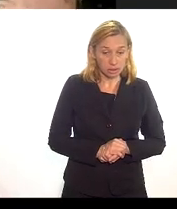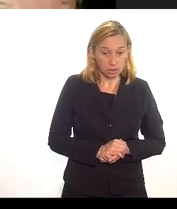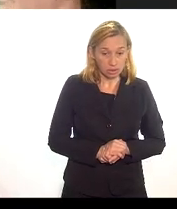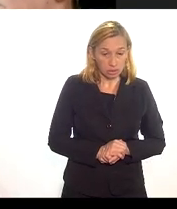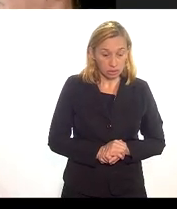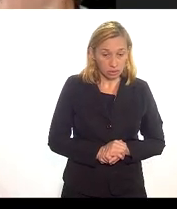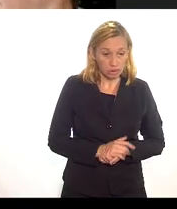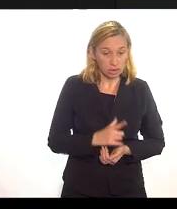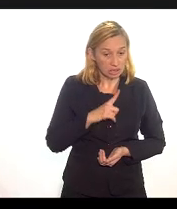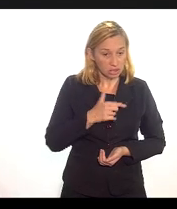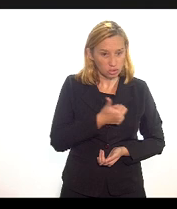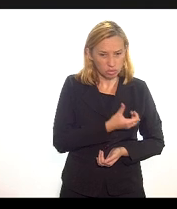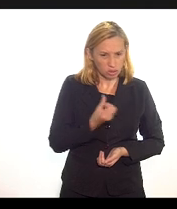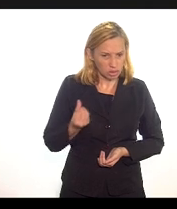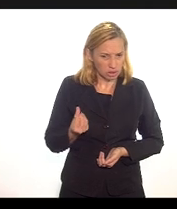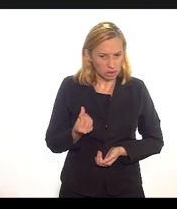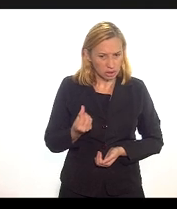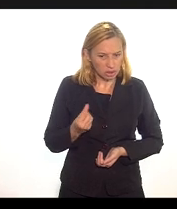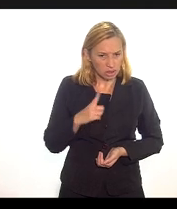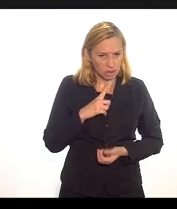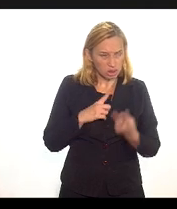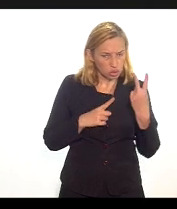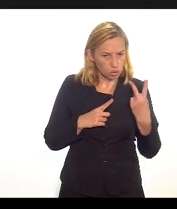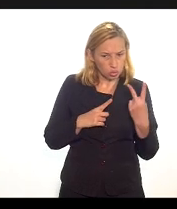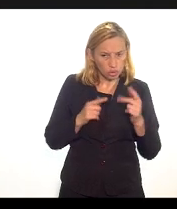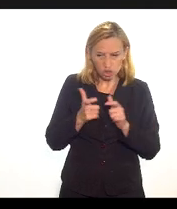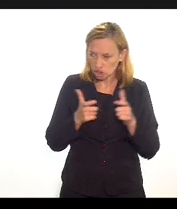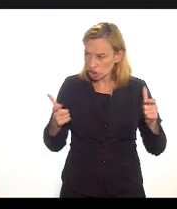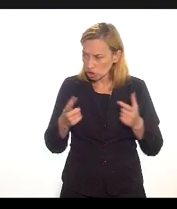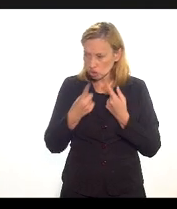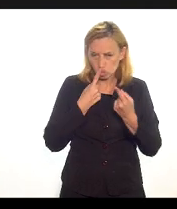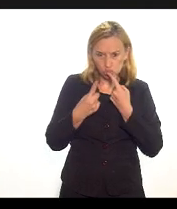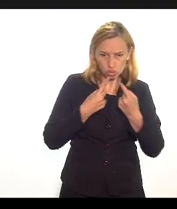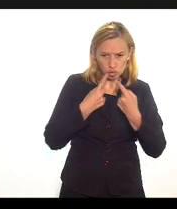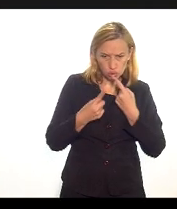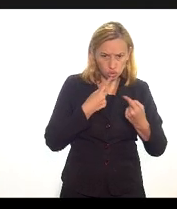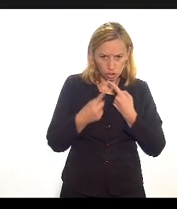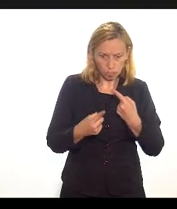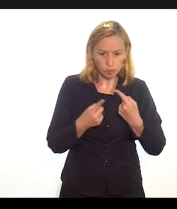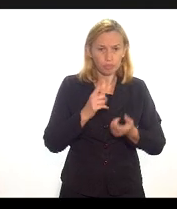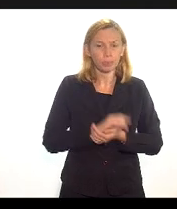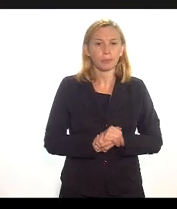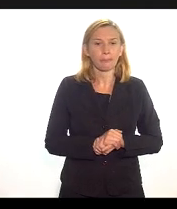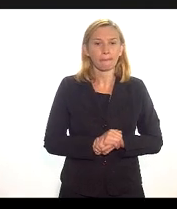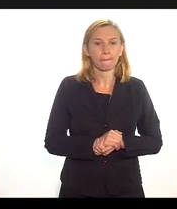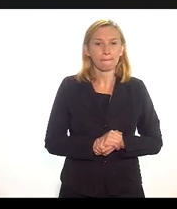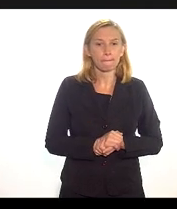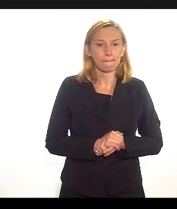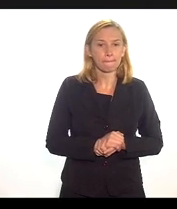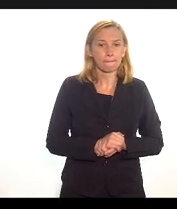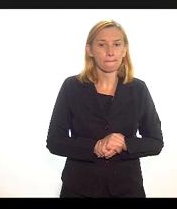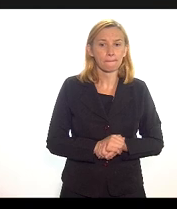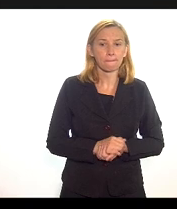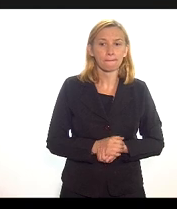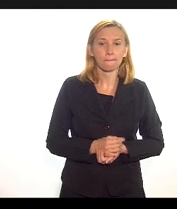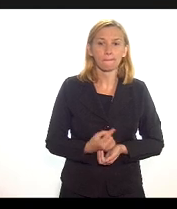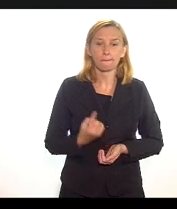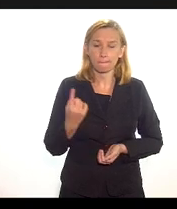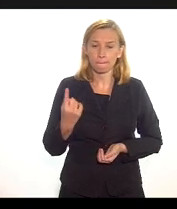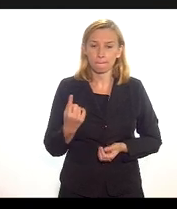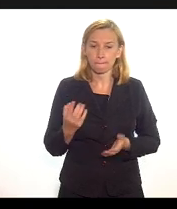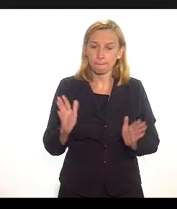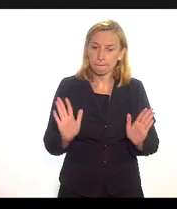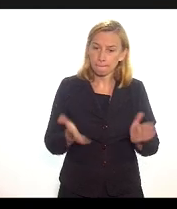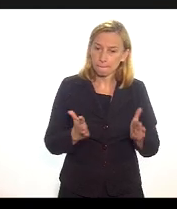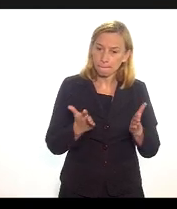existia, em 2016, houve duas grandes discussões na ANP. Tá? Uma delas